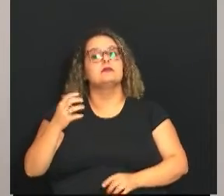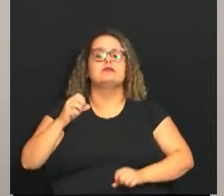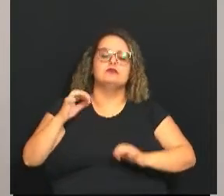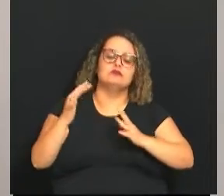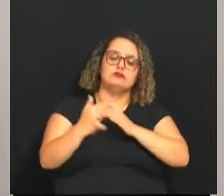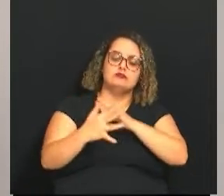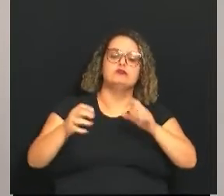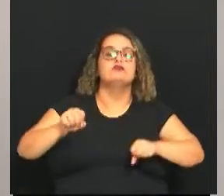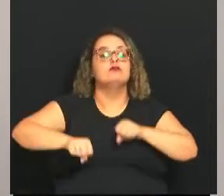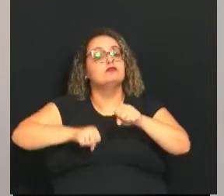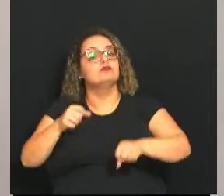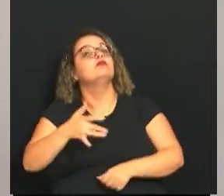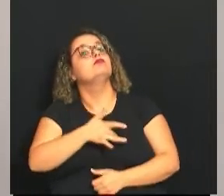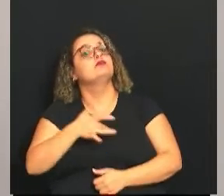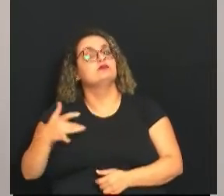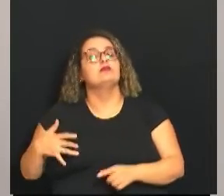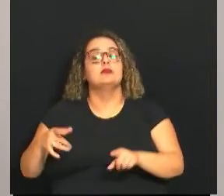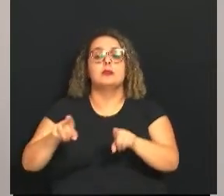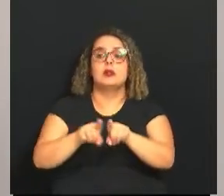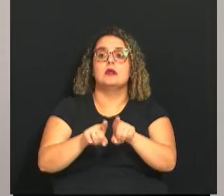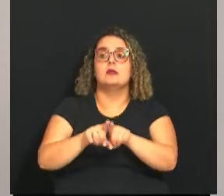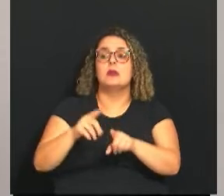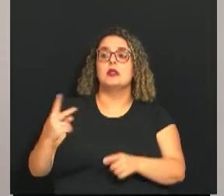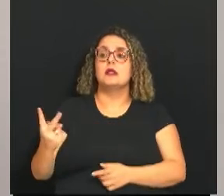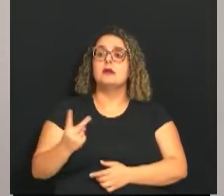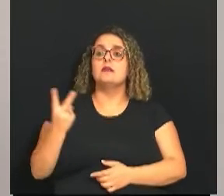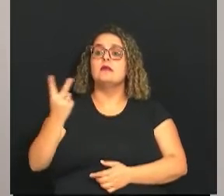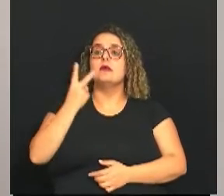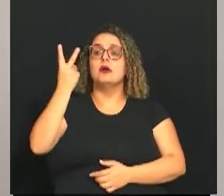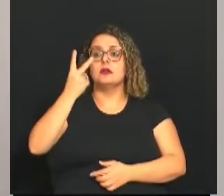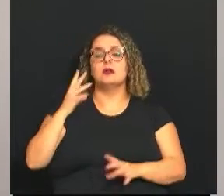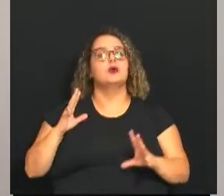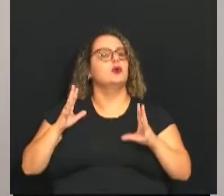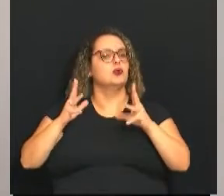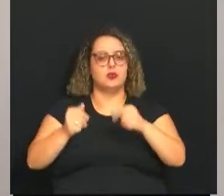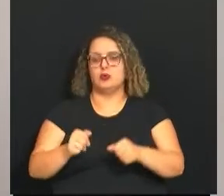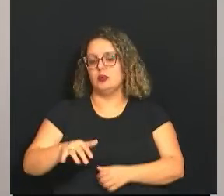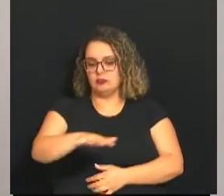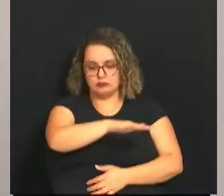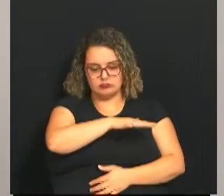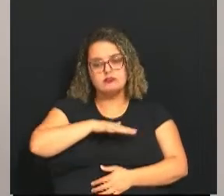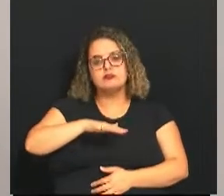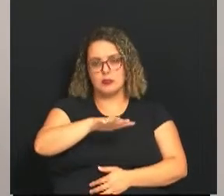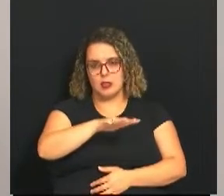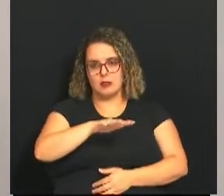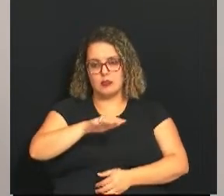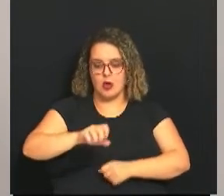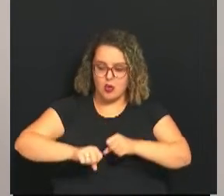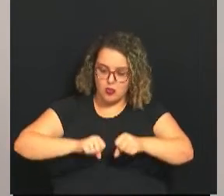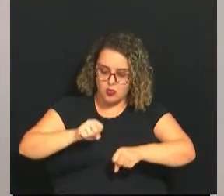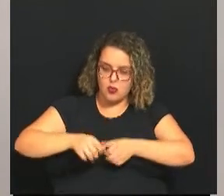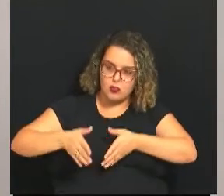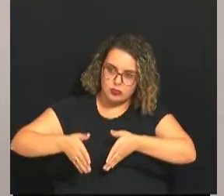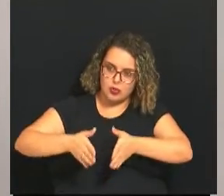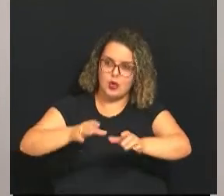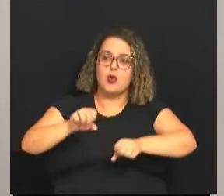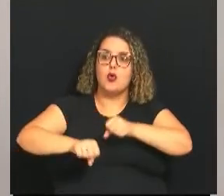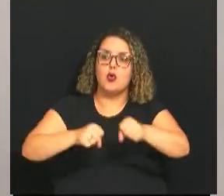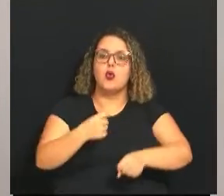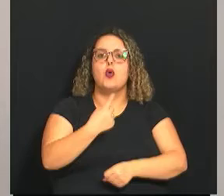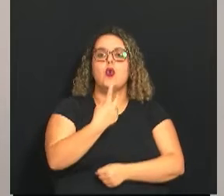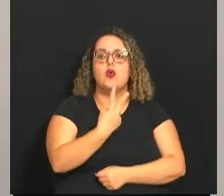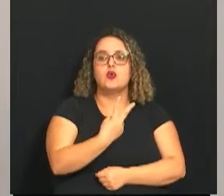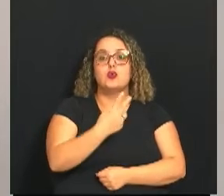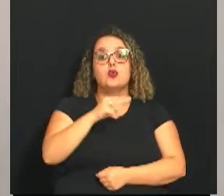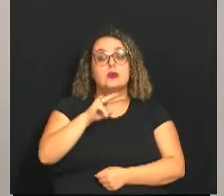na saúde e inclusive na valorização de toda a Vila União ali, porque uma ciclovia dessa daí, que é aproximadamente 2 milhões